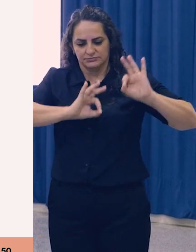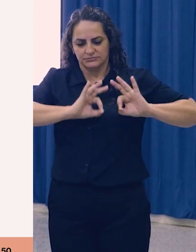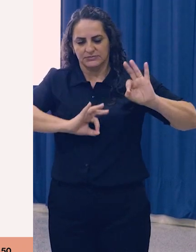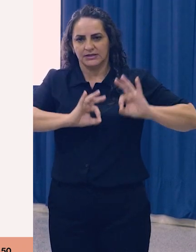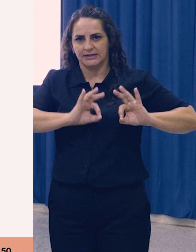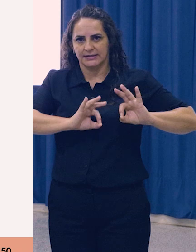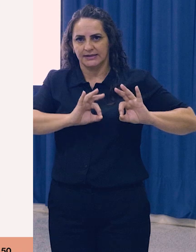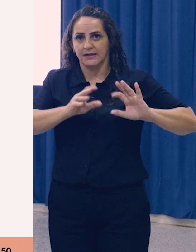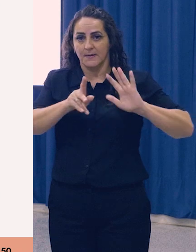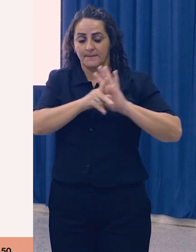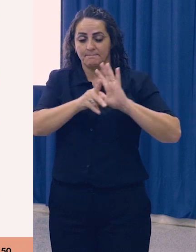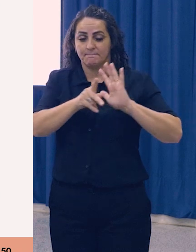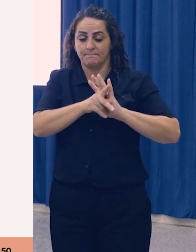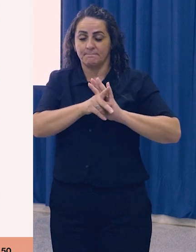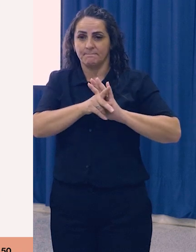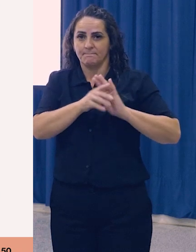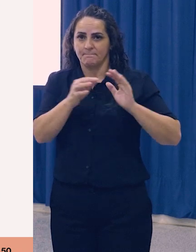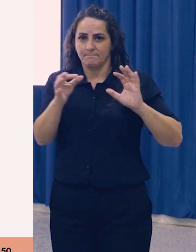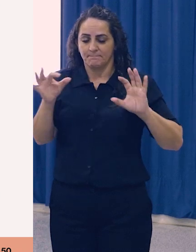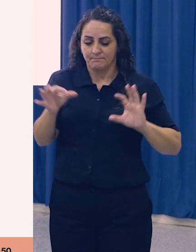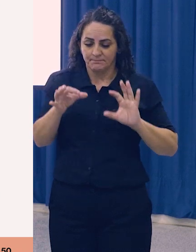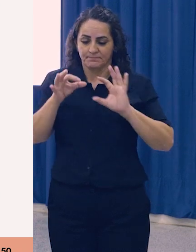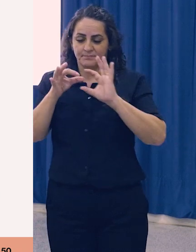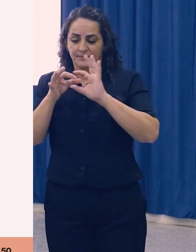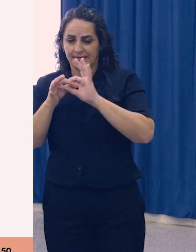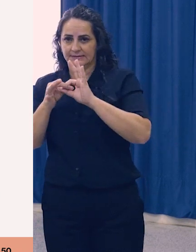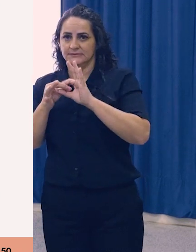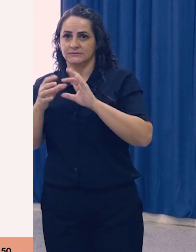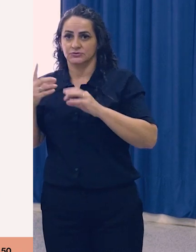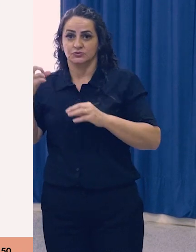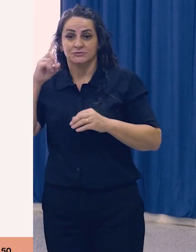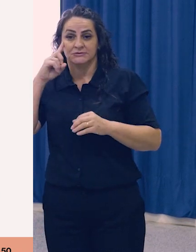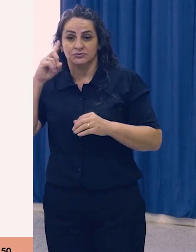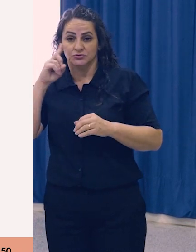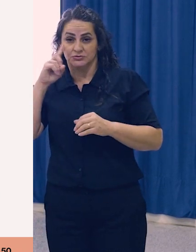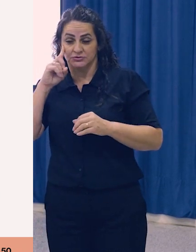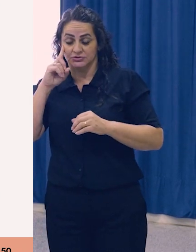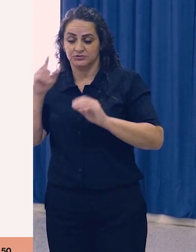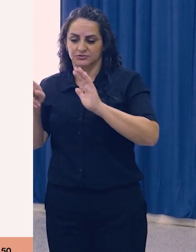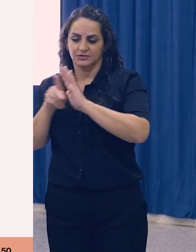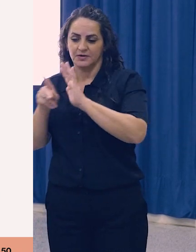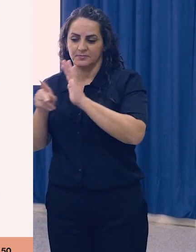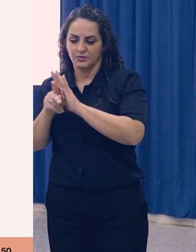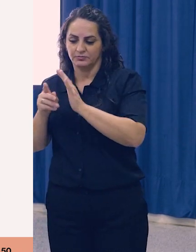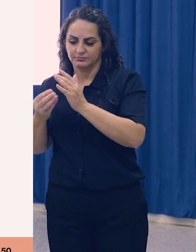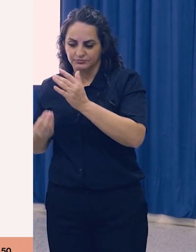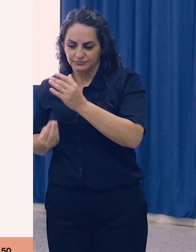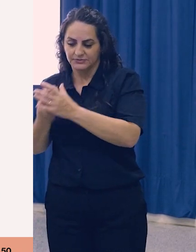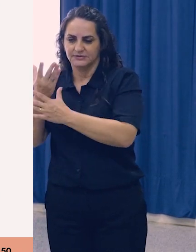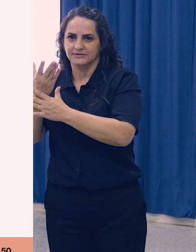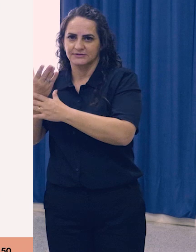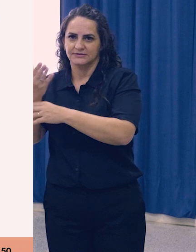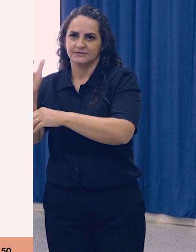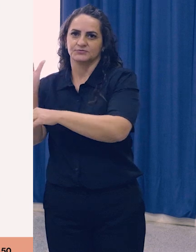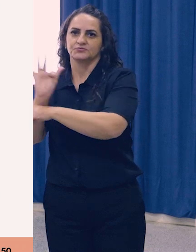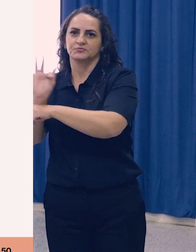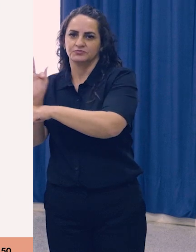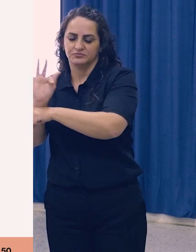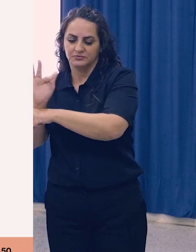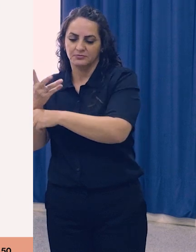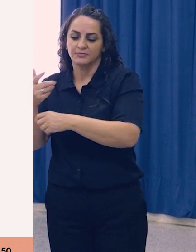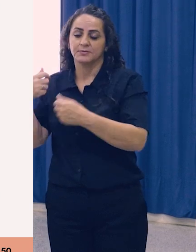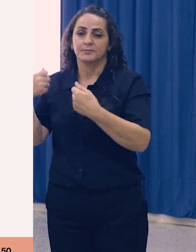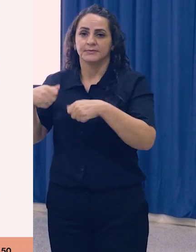dos conteúdos, para você poder alinhar com as diárias de produção do próprio filme, é muito importante. Então, nessa parte é